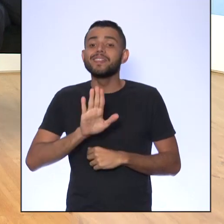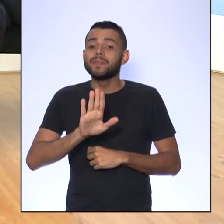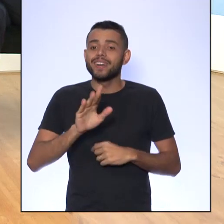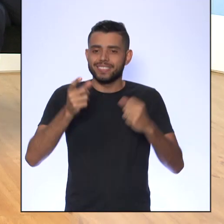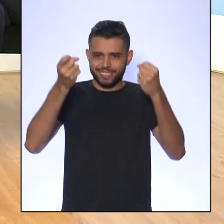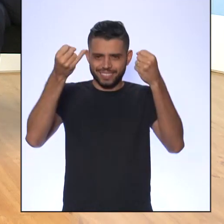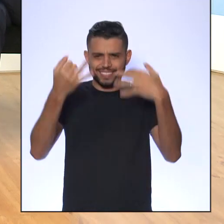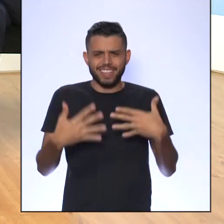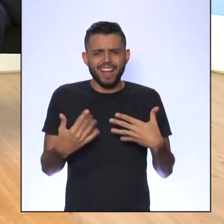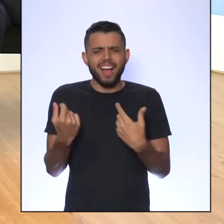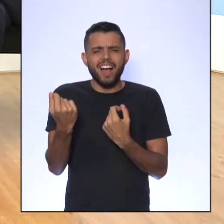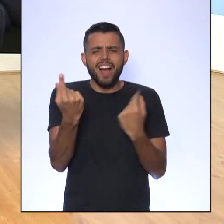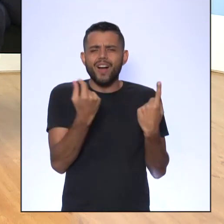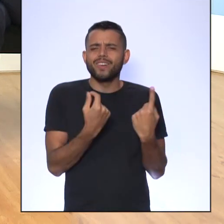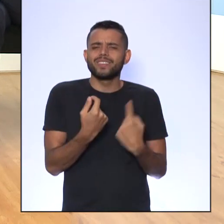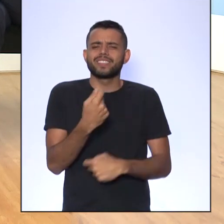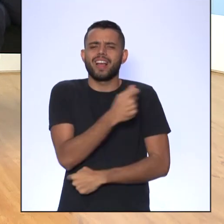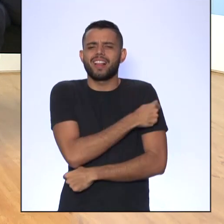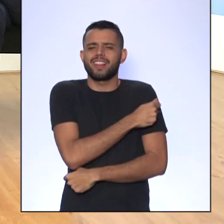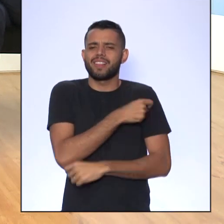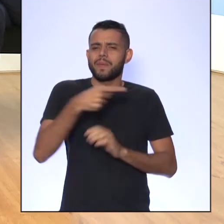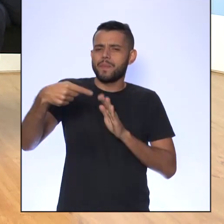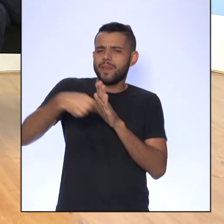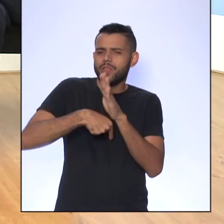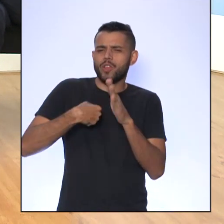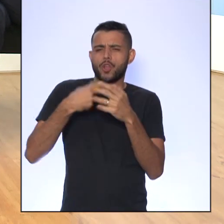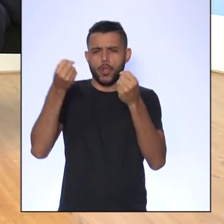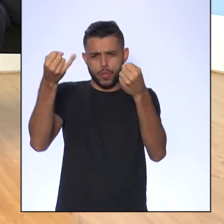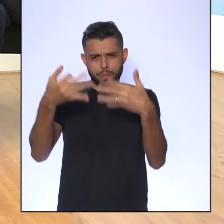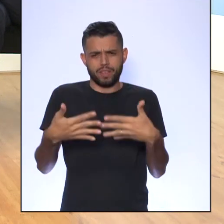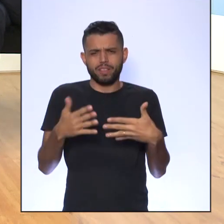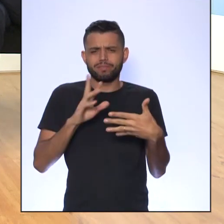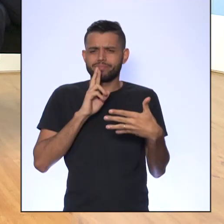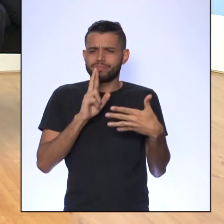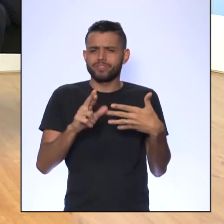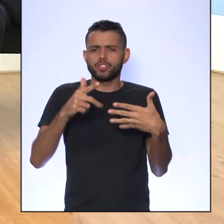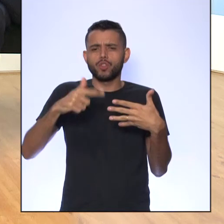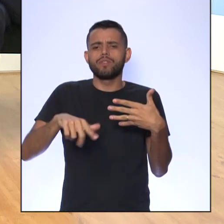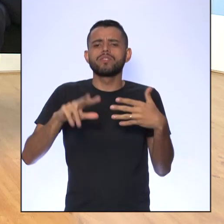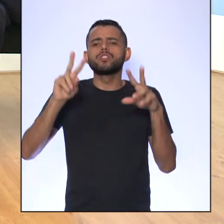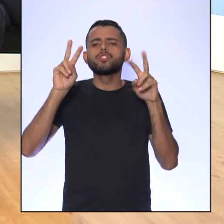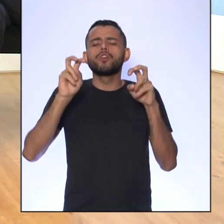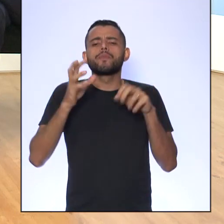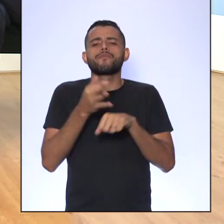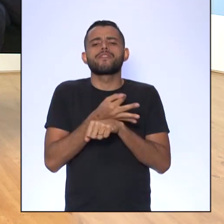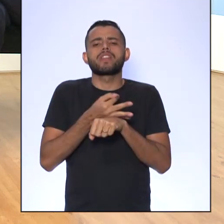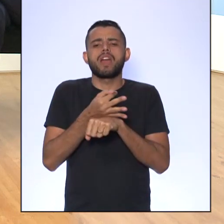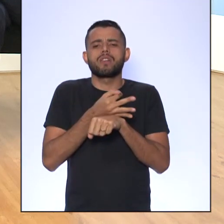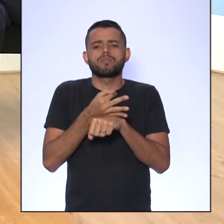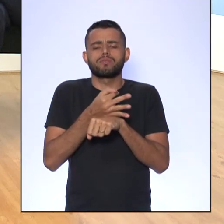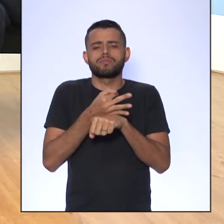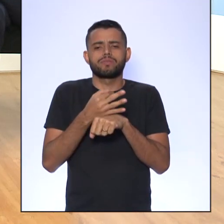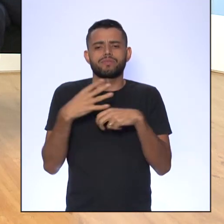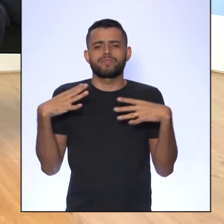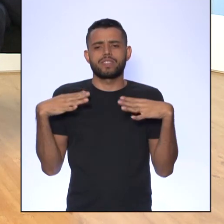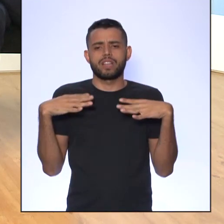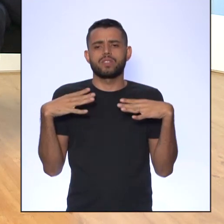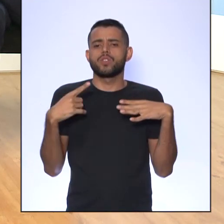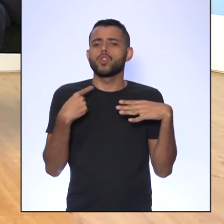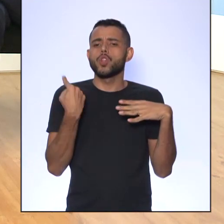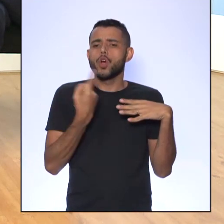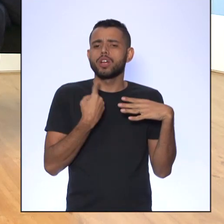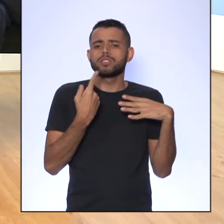aqui, tem alguns alunos que me perguntaram, eu já expliquei, mas eu vou retornar, sobre a questão do feriado, certo? Nós vamos obedecer